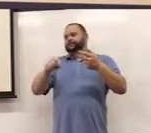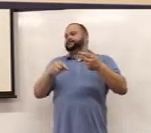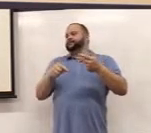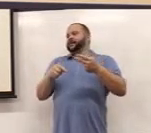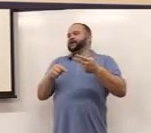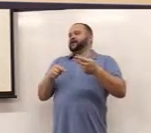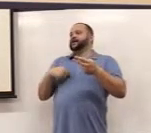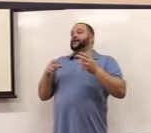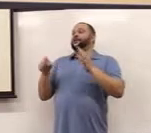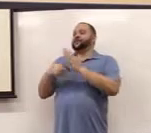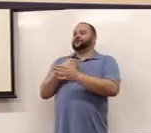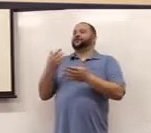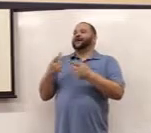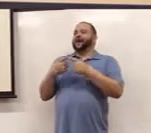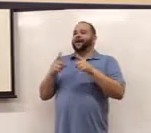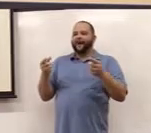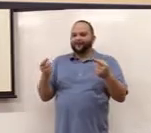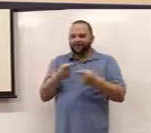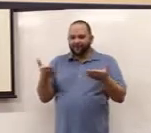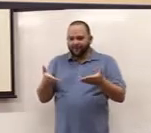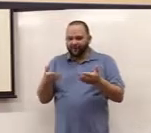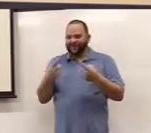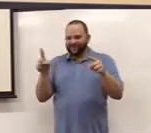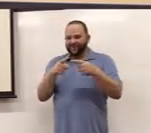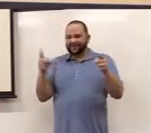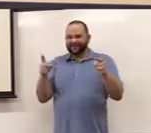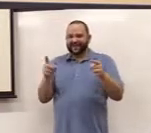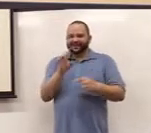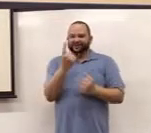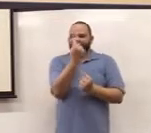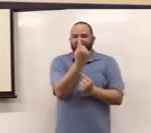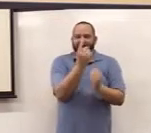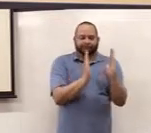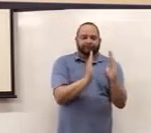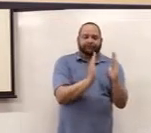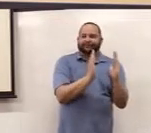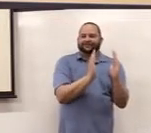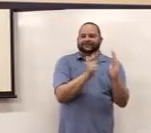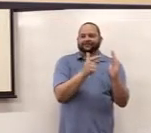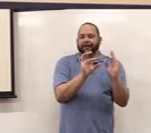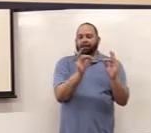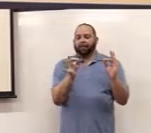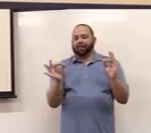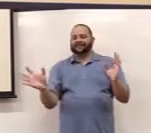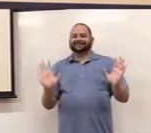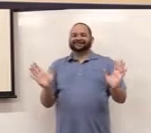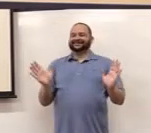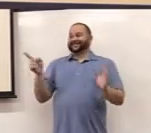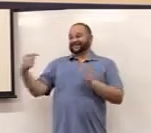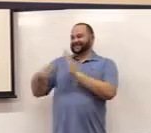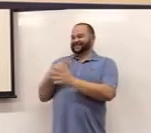Vai ter refrão, vai ter refrão. Tem refrão. A gente vai esperando ouvir uma música de um certo jeito. Para eles é a mesma